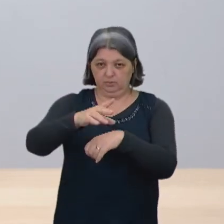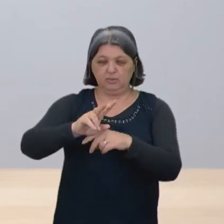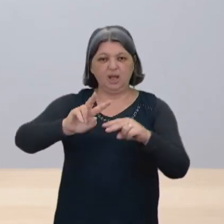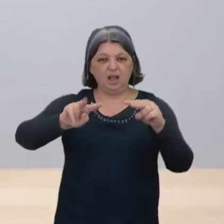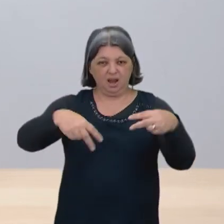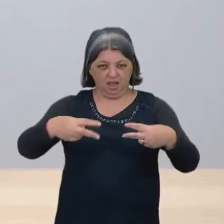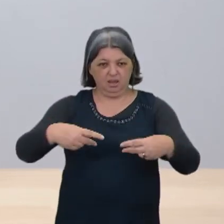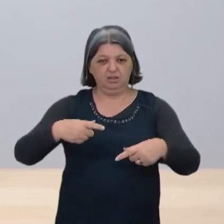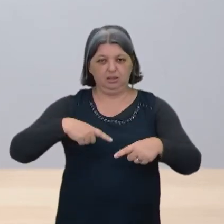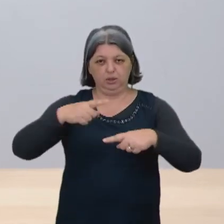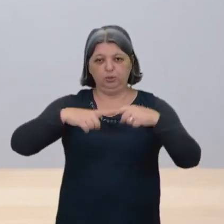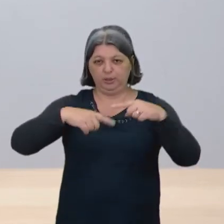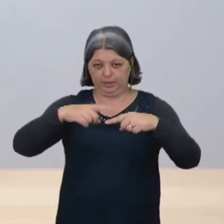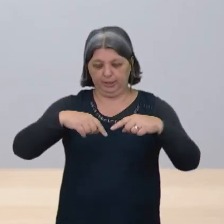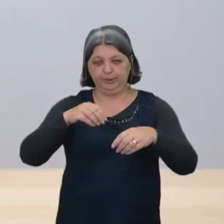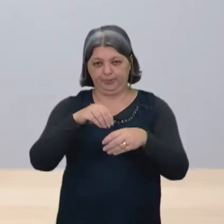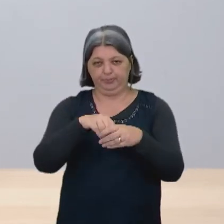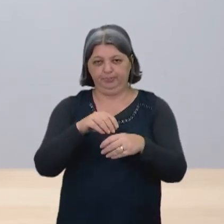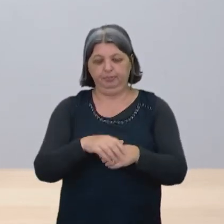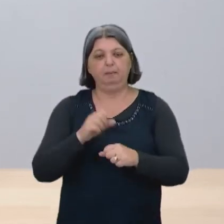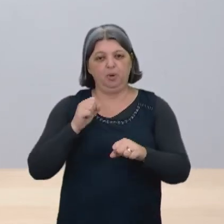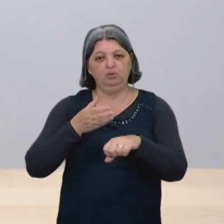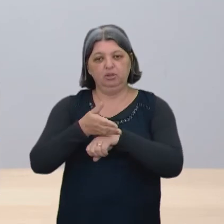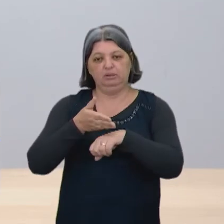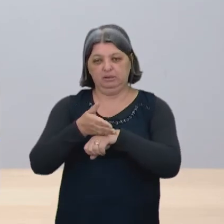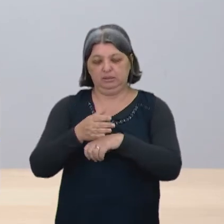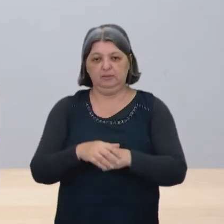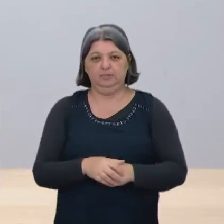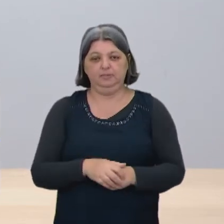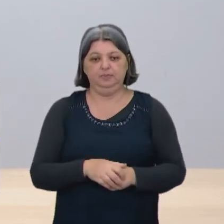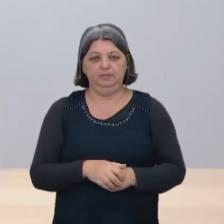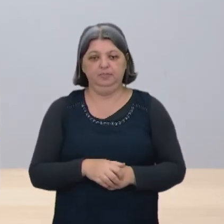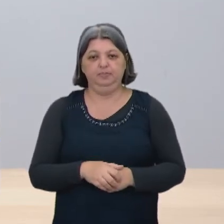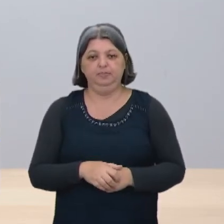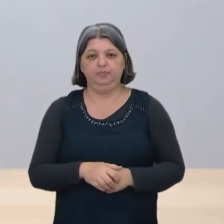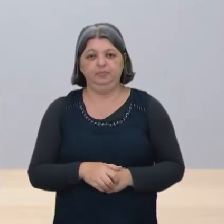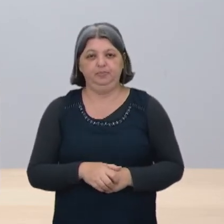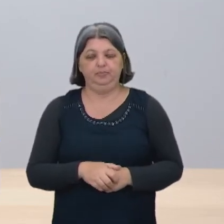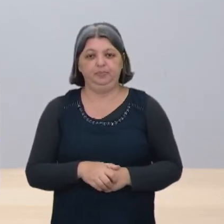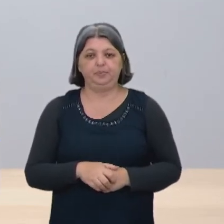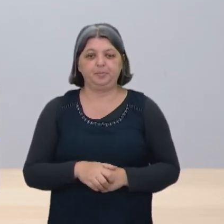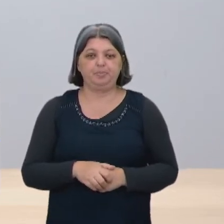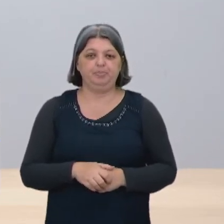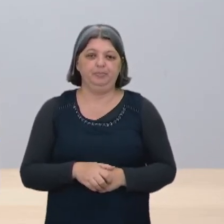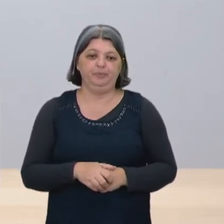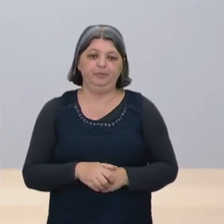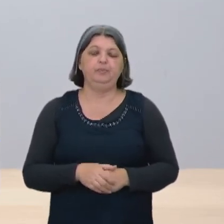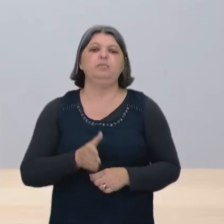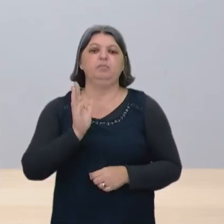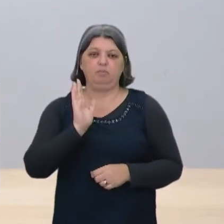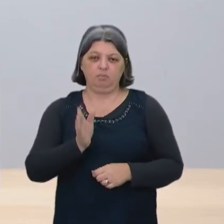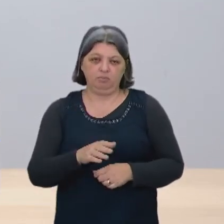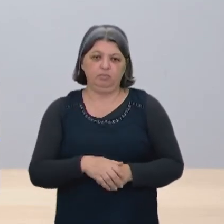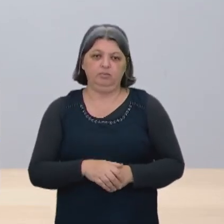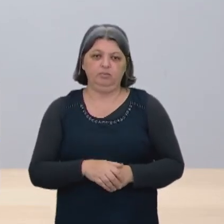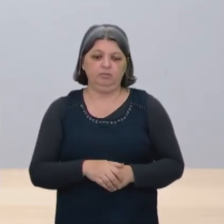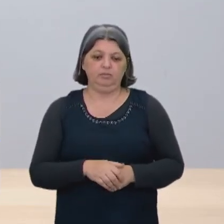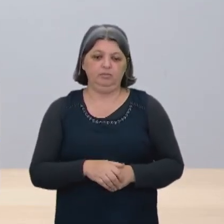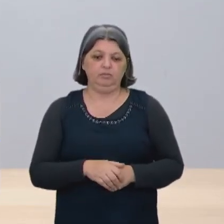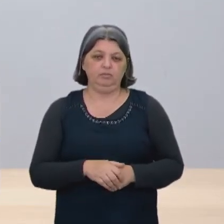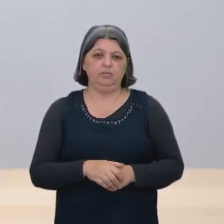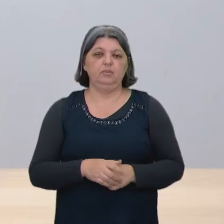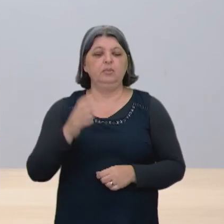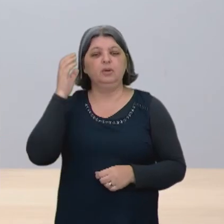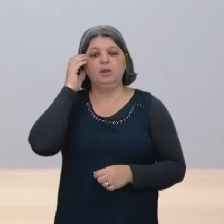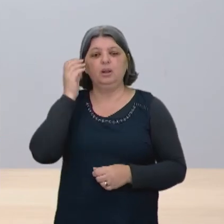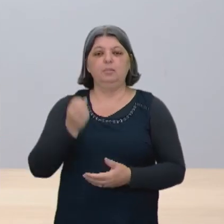todo no material, é só acessar lá na Rewatch e já ouvir o podcast todo.